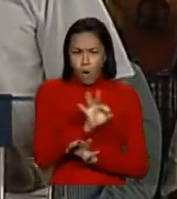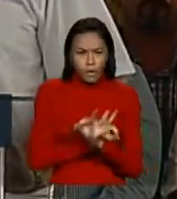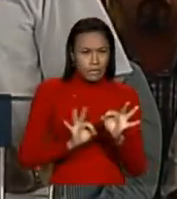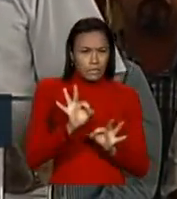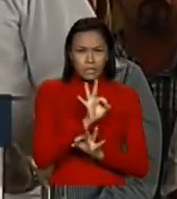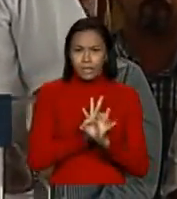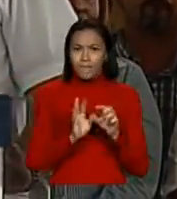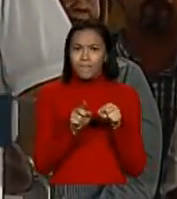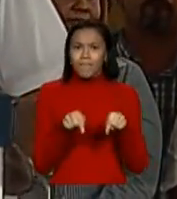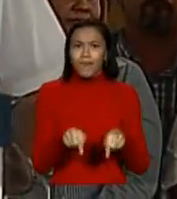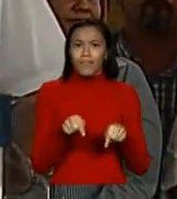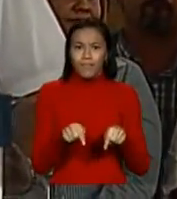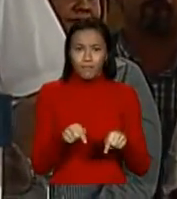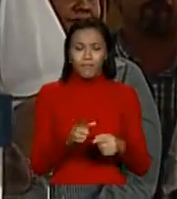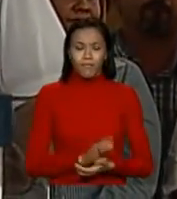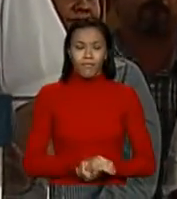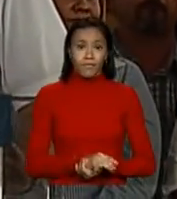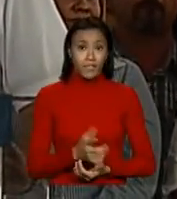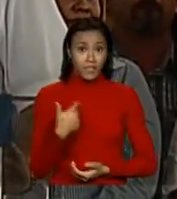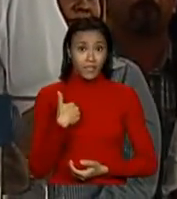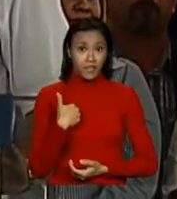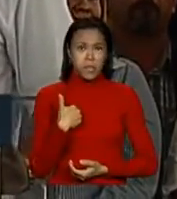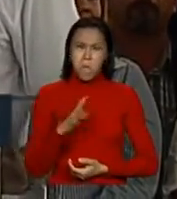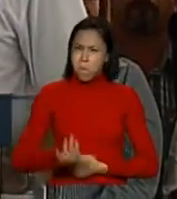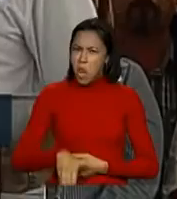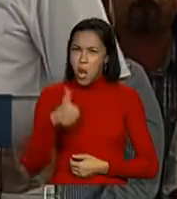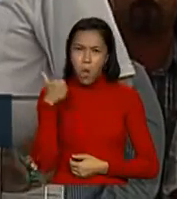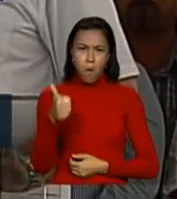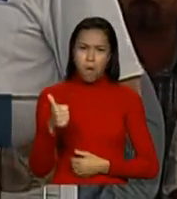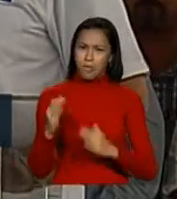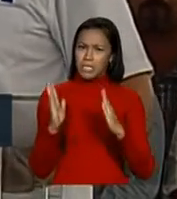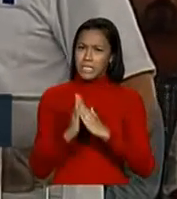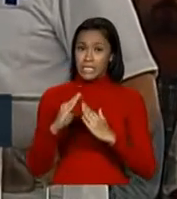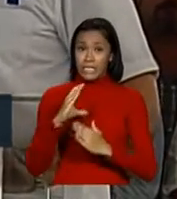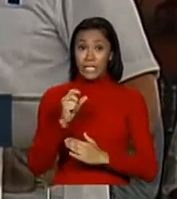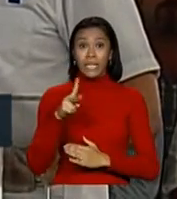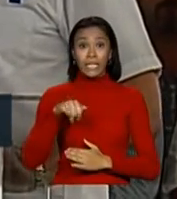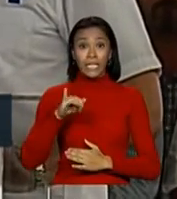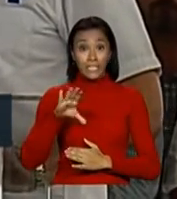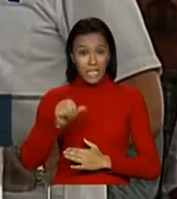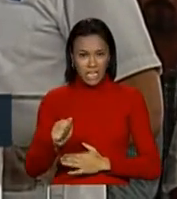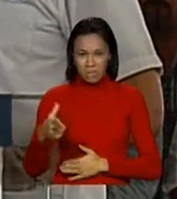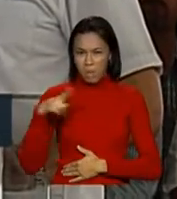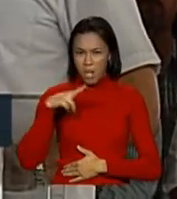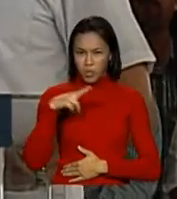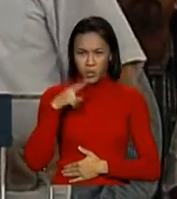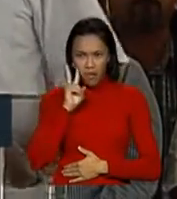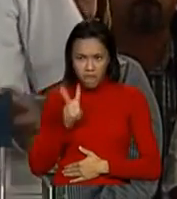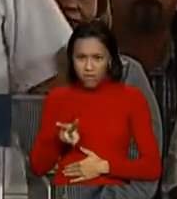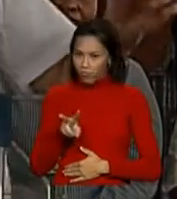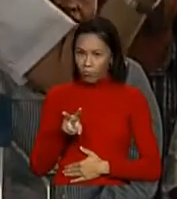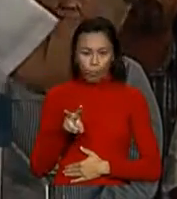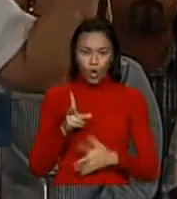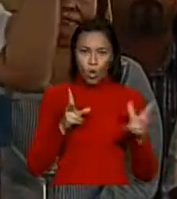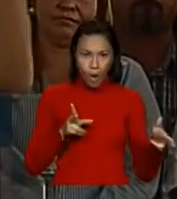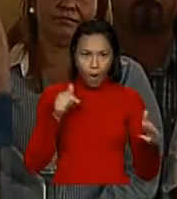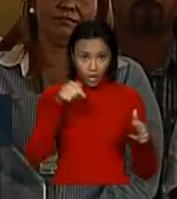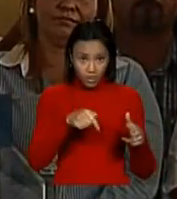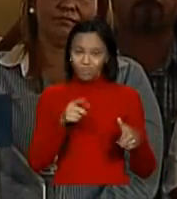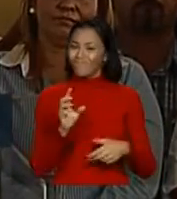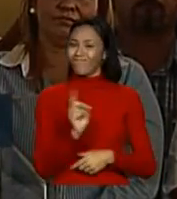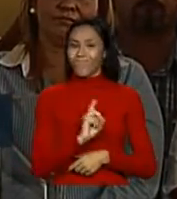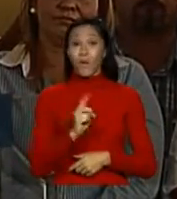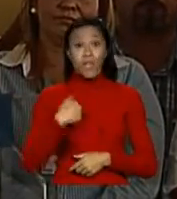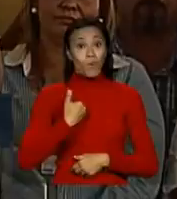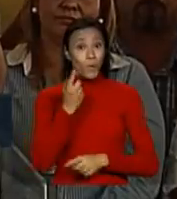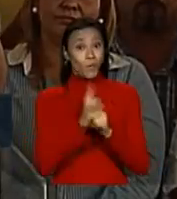que é uma estrutura que a gente nem nas melhores clínicas particulares a gente vê eu encontrei aqui um colega